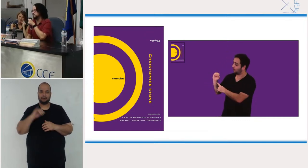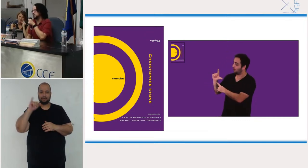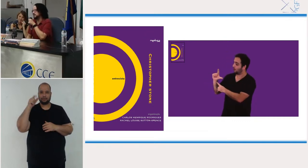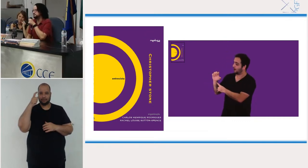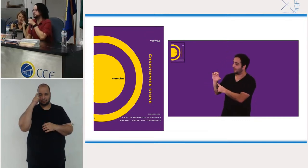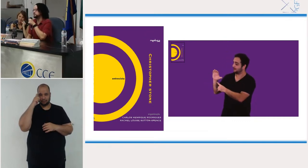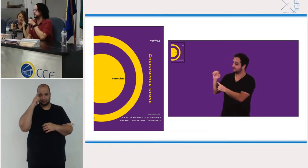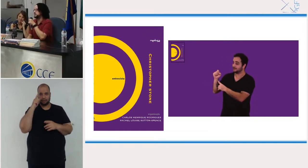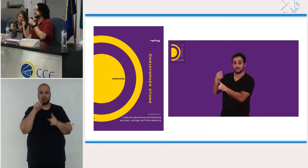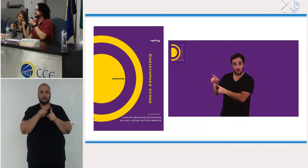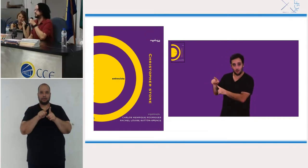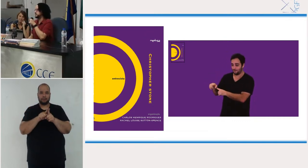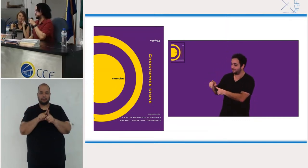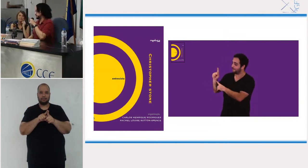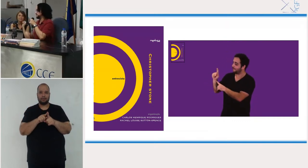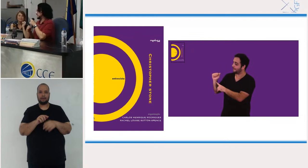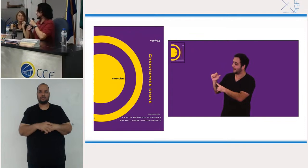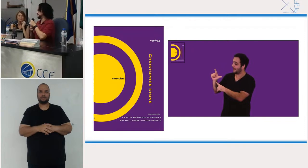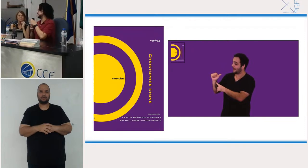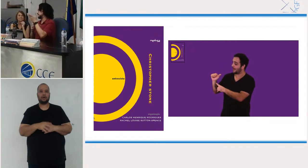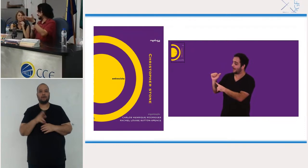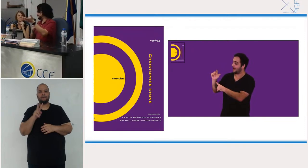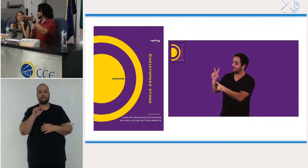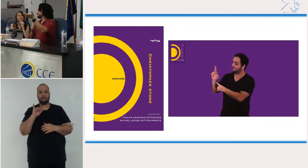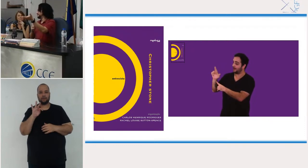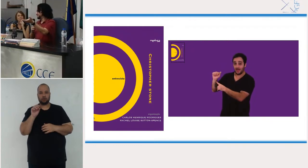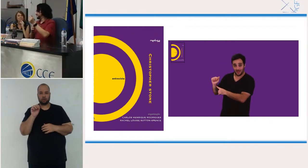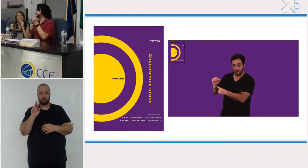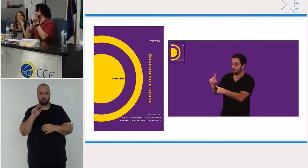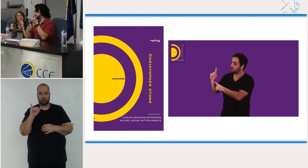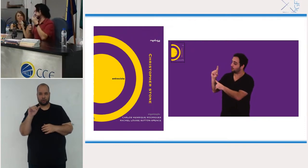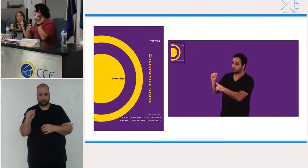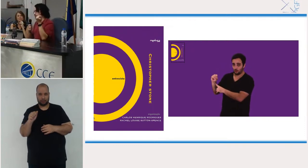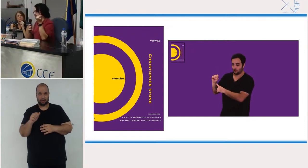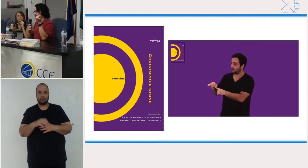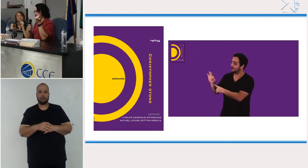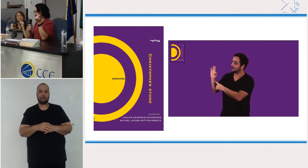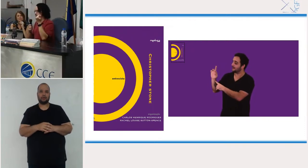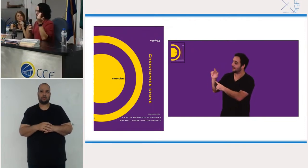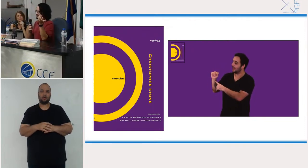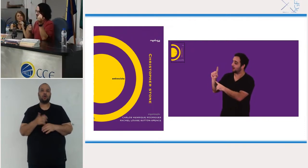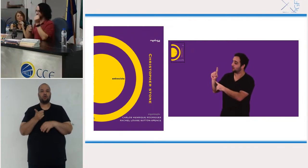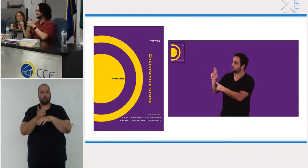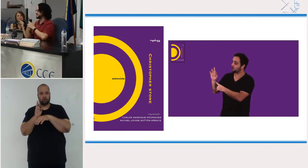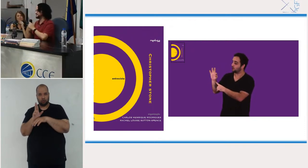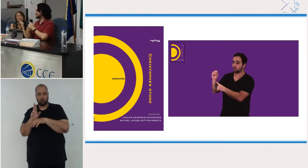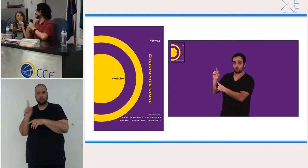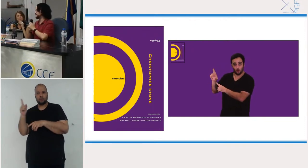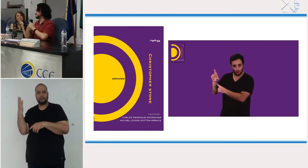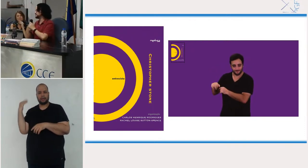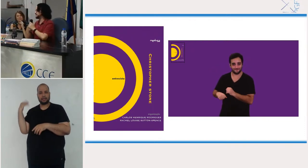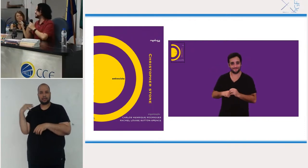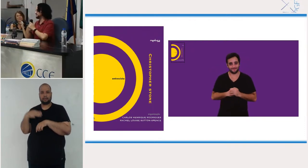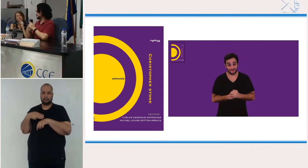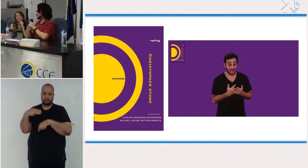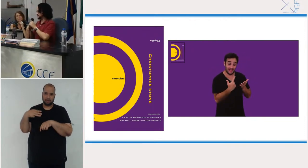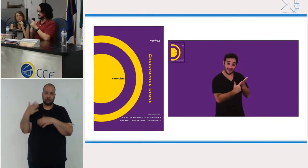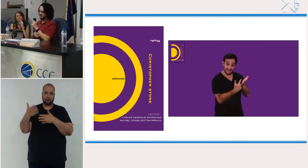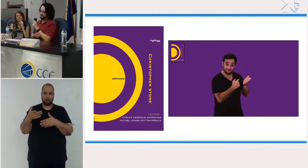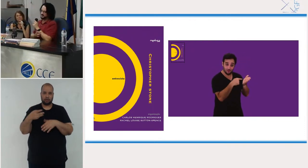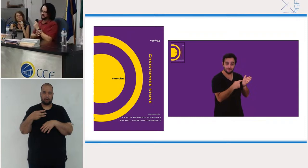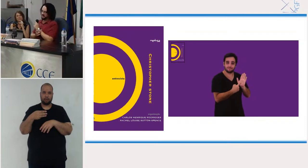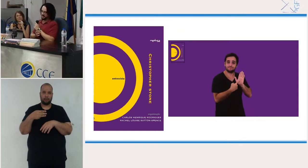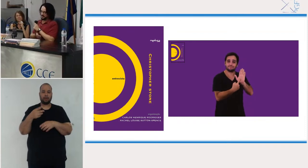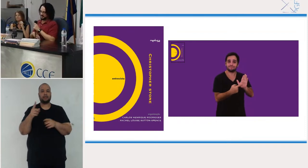e pela Vitória Pedroni, tá? Que eram e são, hoje o João Gabriel é doutorando, ele era mestrando na PEGET e a Vitória